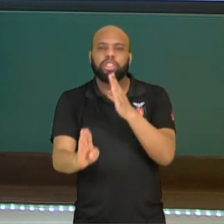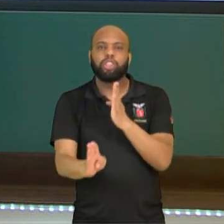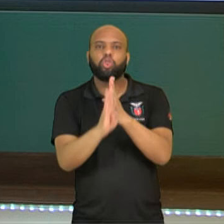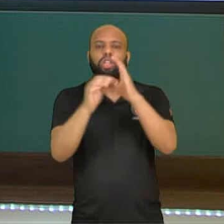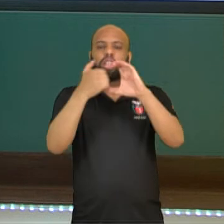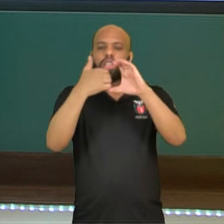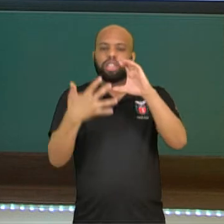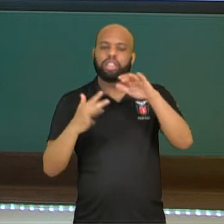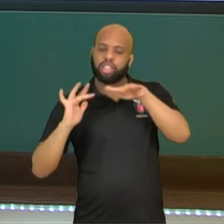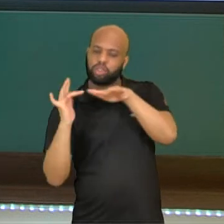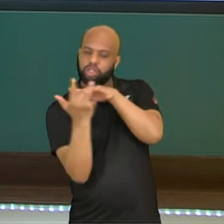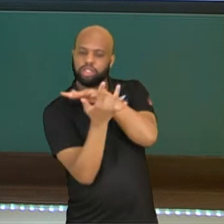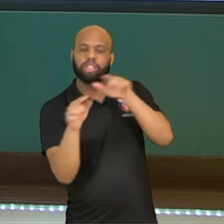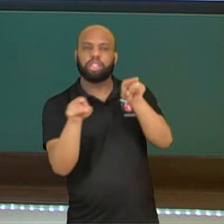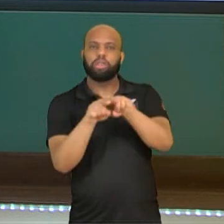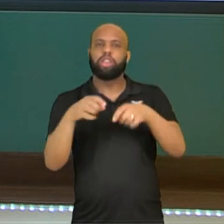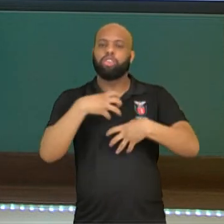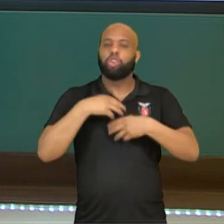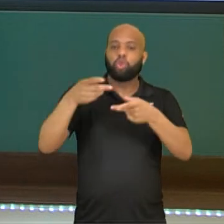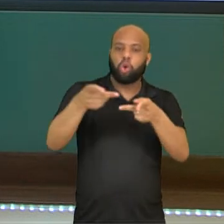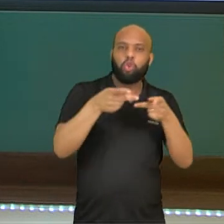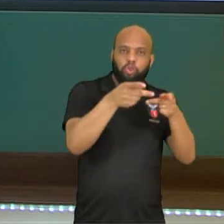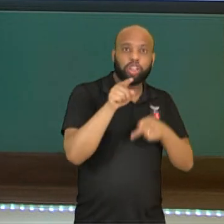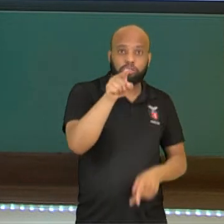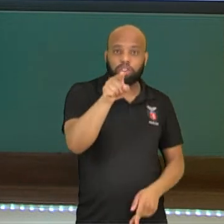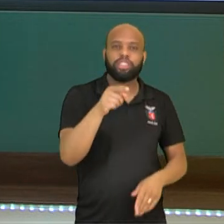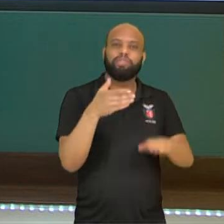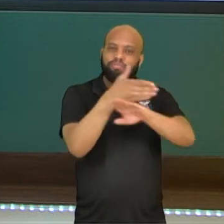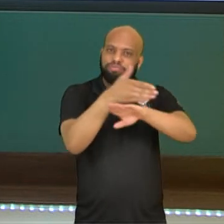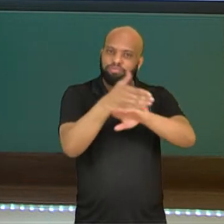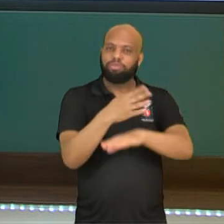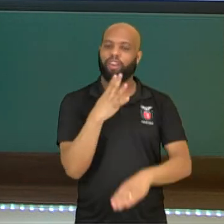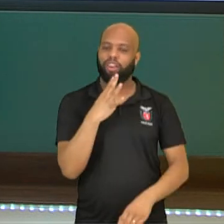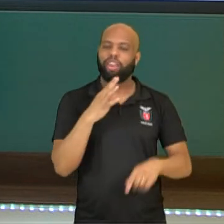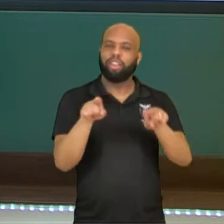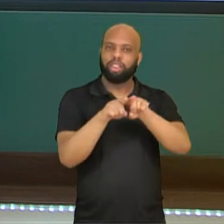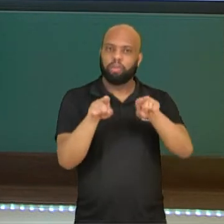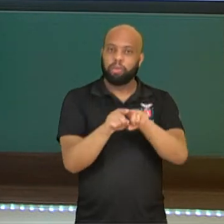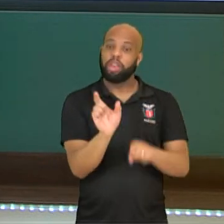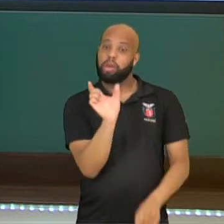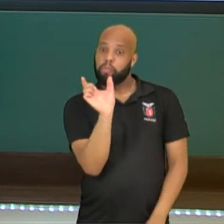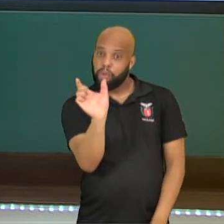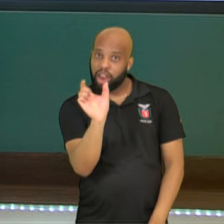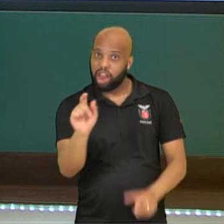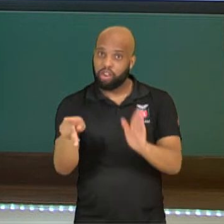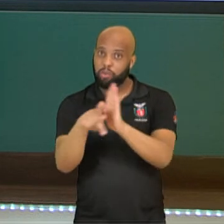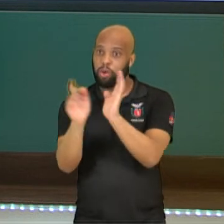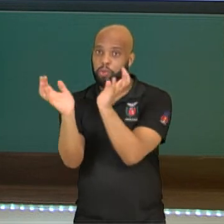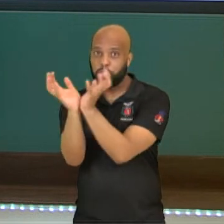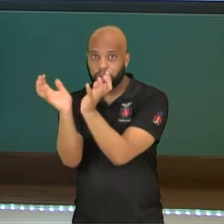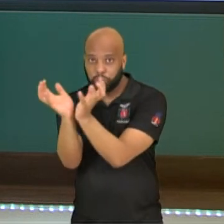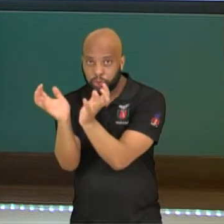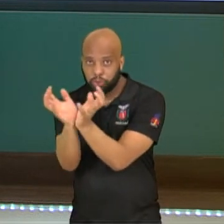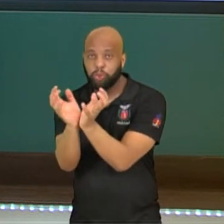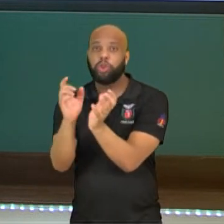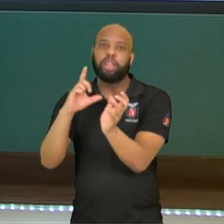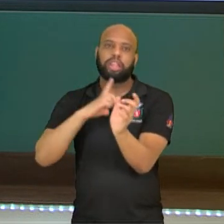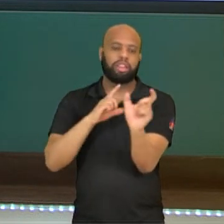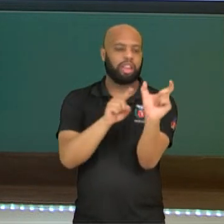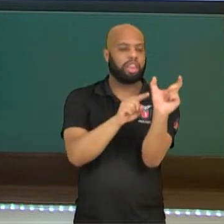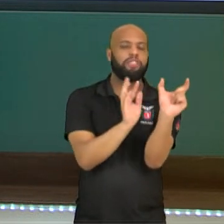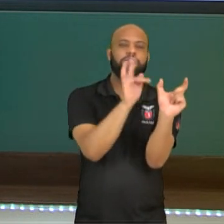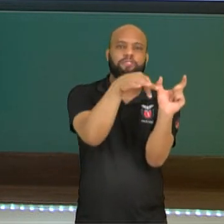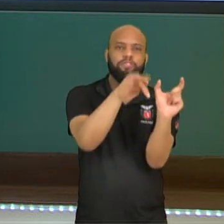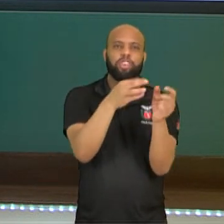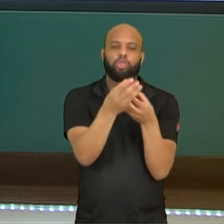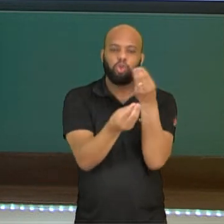como forma de um convite turístico, né, uma invitação. Palavras heterogenéricas e também mudança de gênero, uso